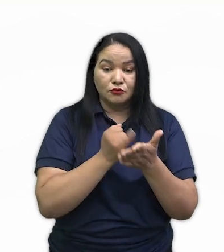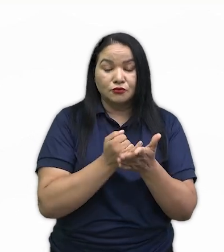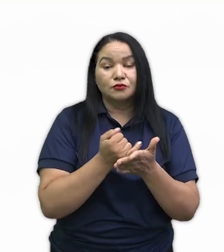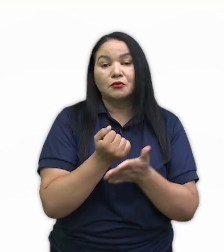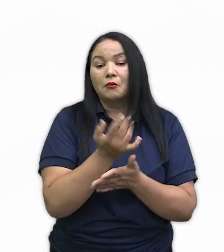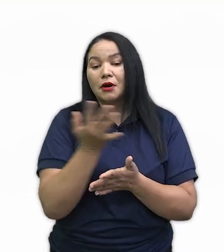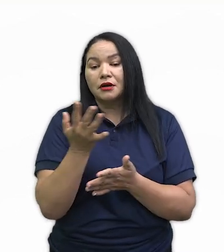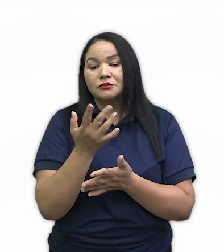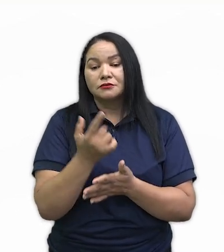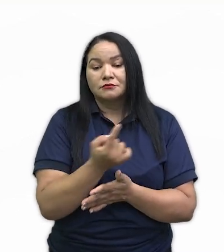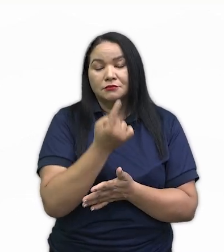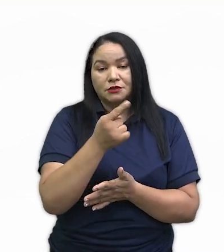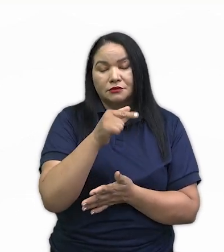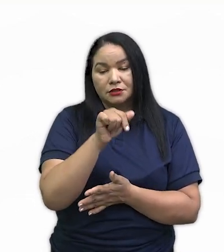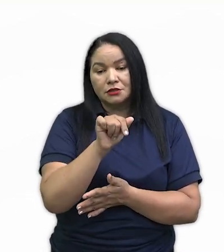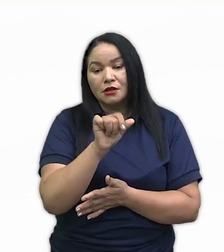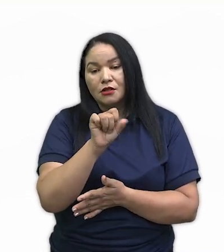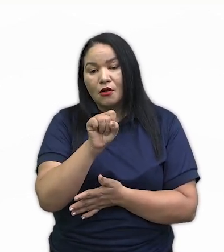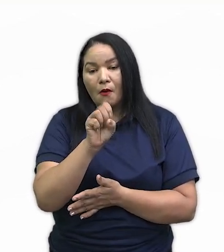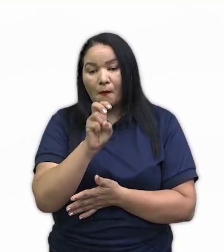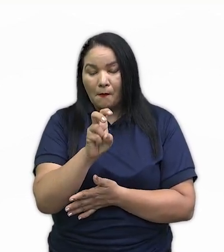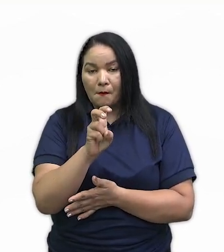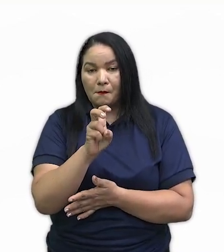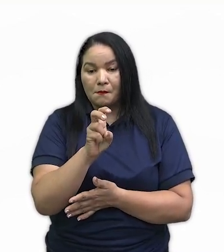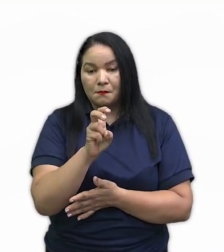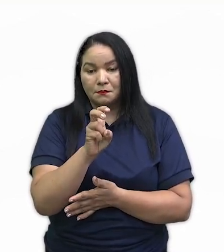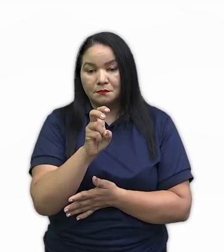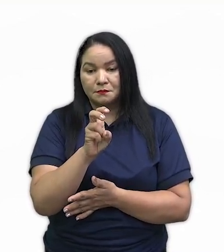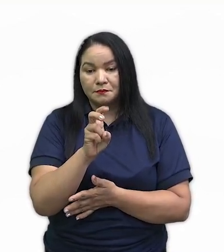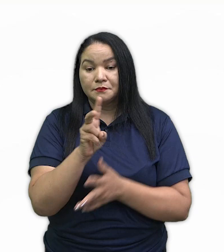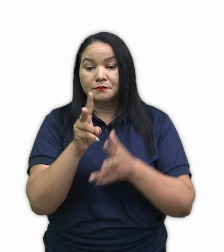valem, tem um valor, aliás, igual a